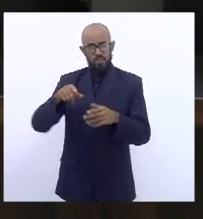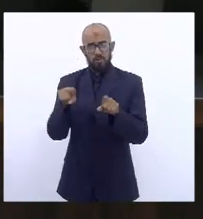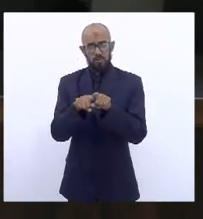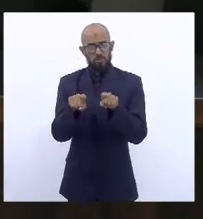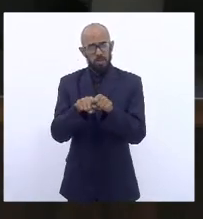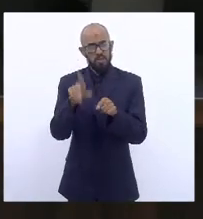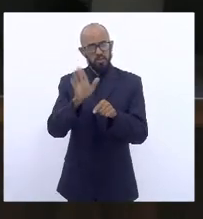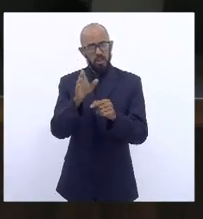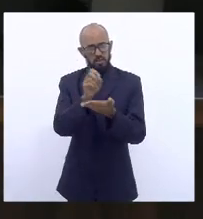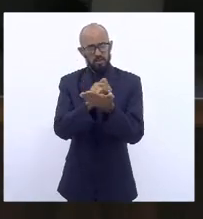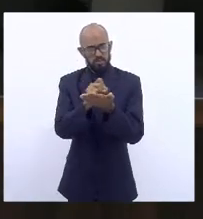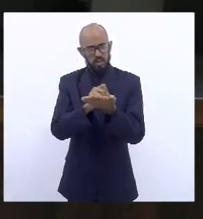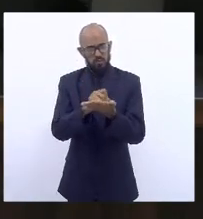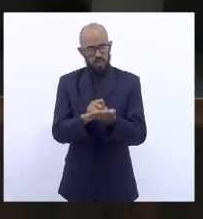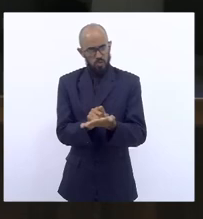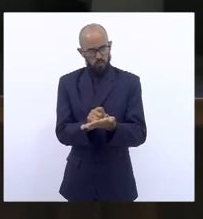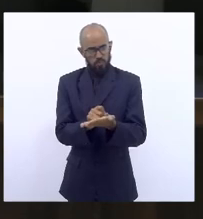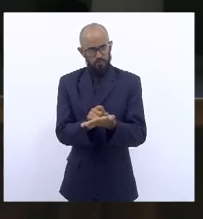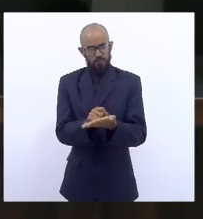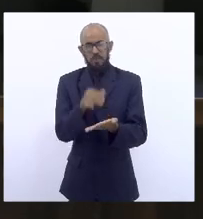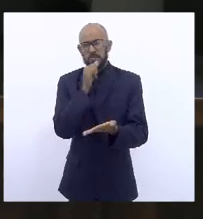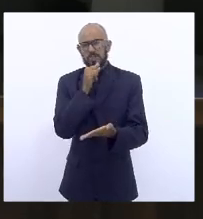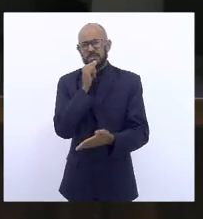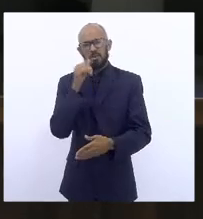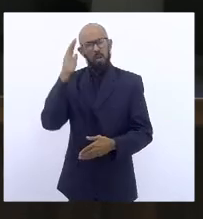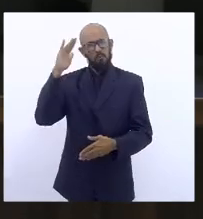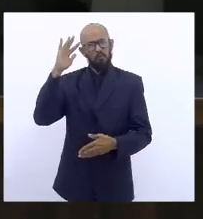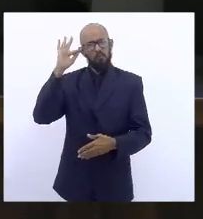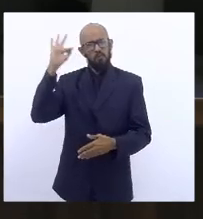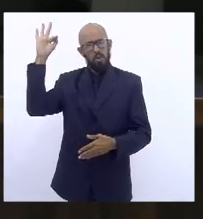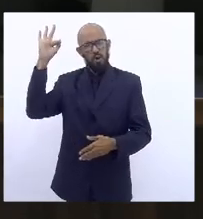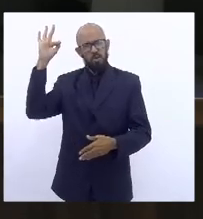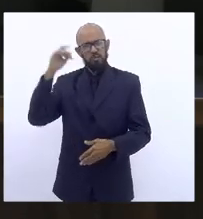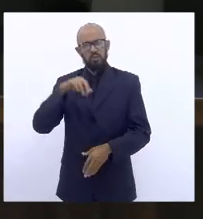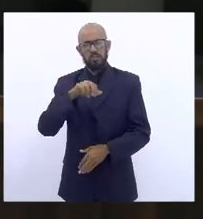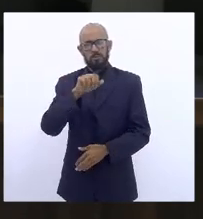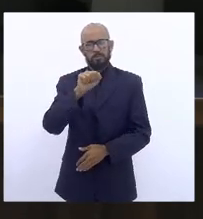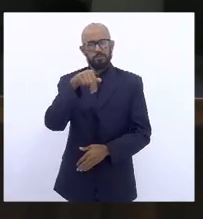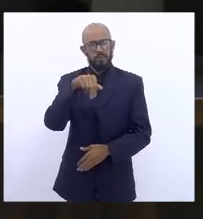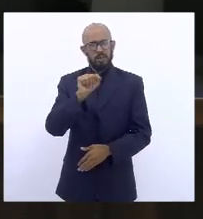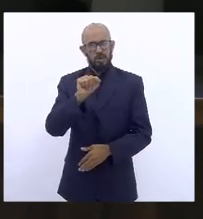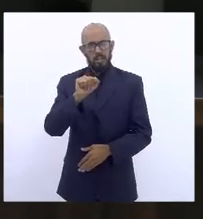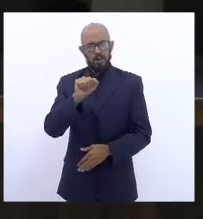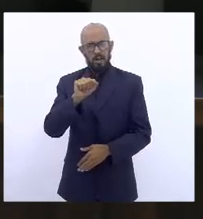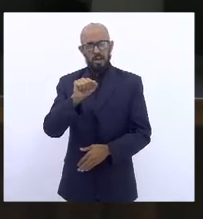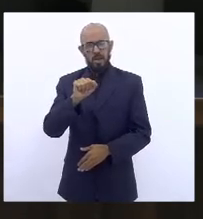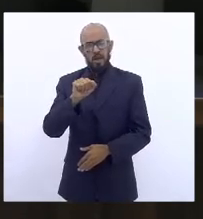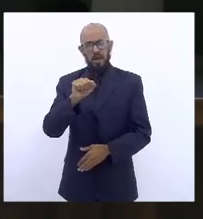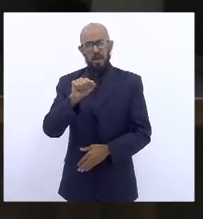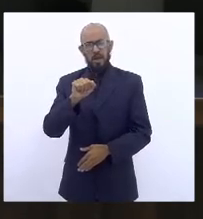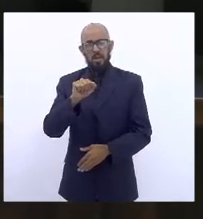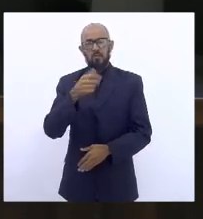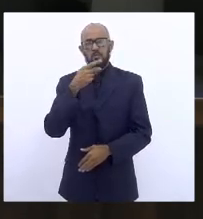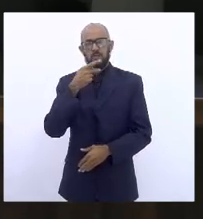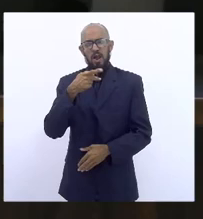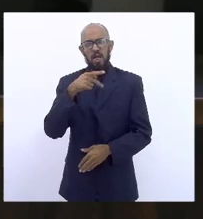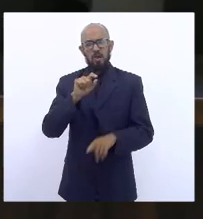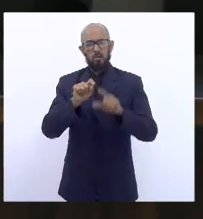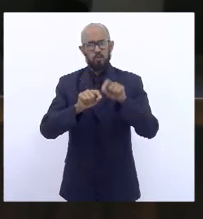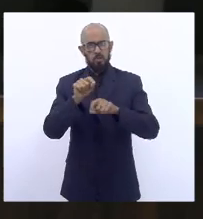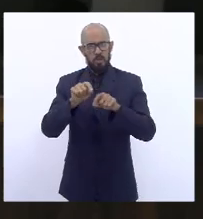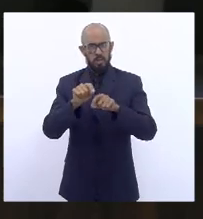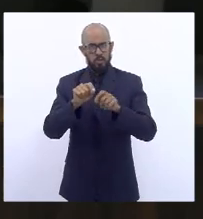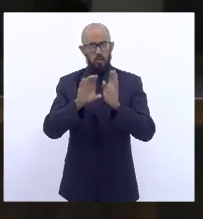discorreram sobre isso. Por exemplo, a filósofa Hannah Arendt chega a dizer, radicalizando